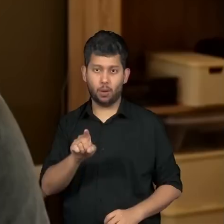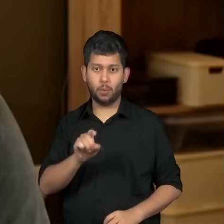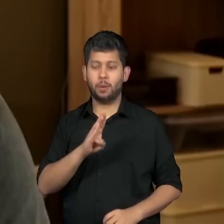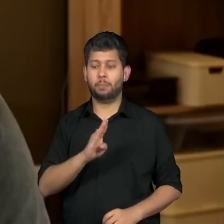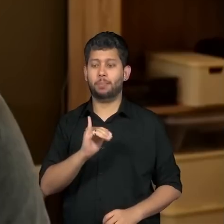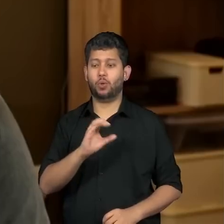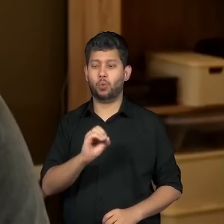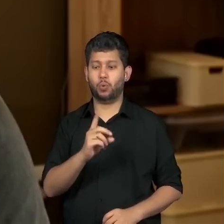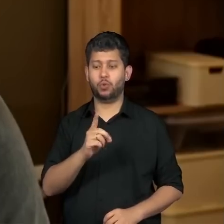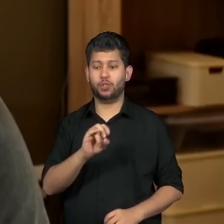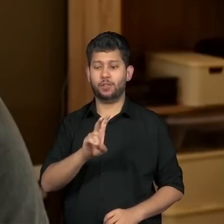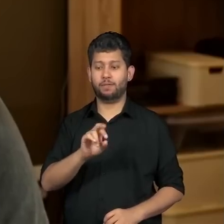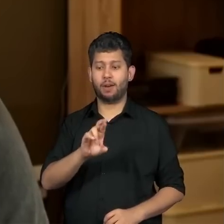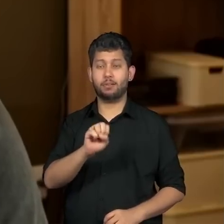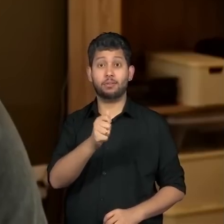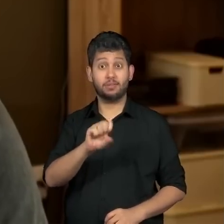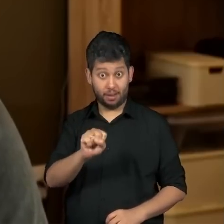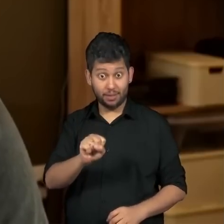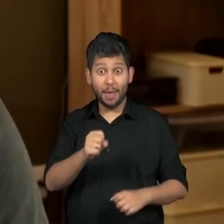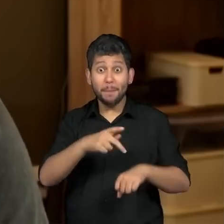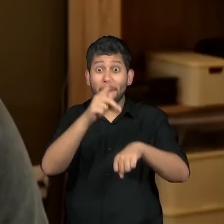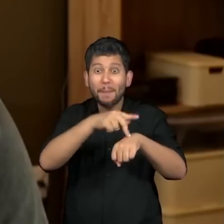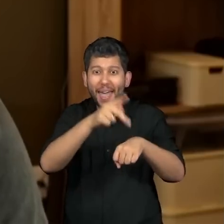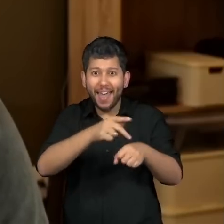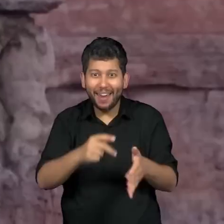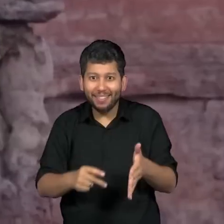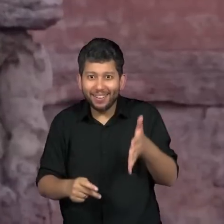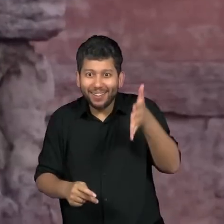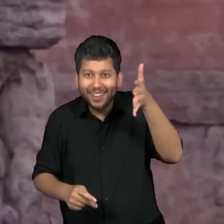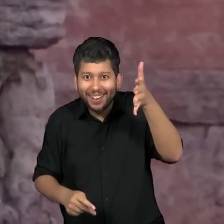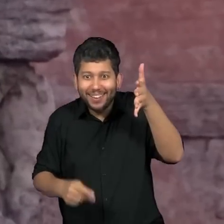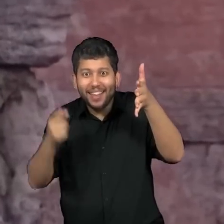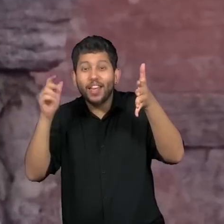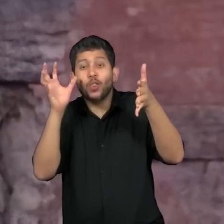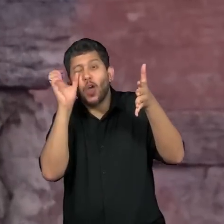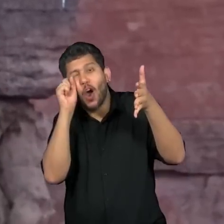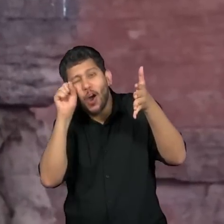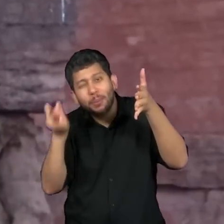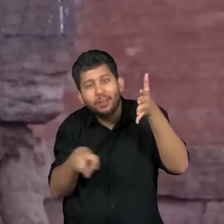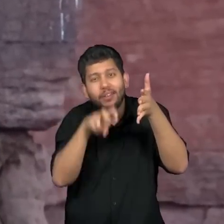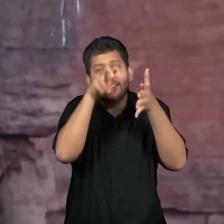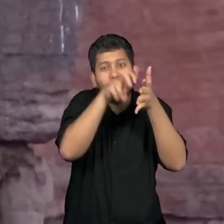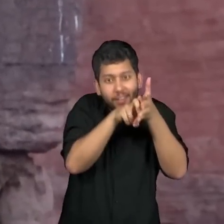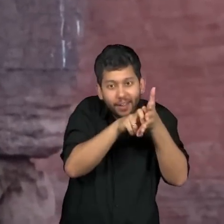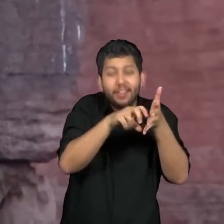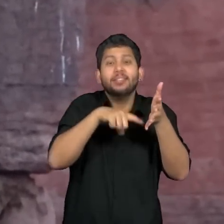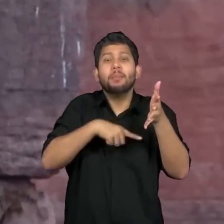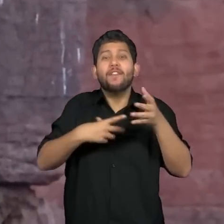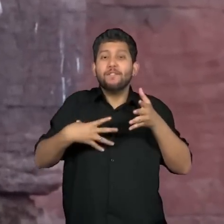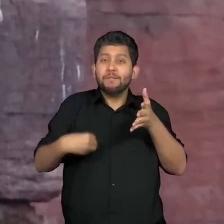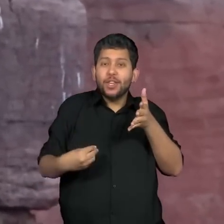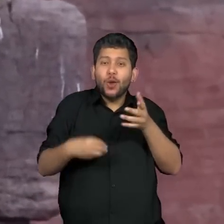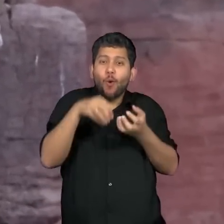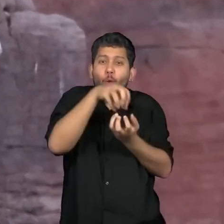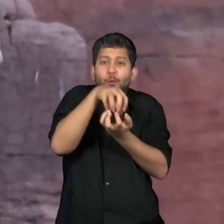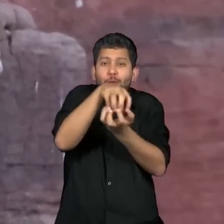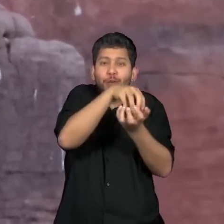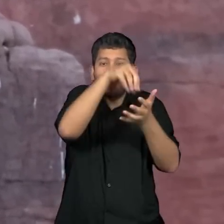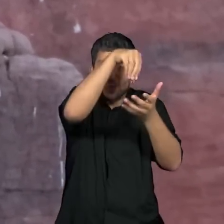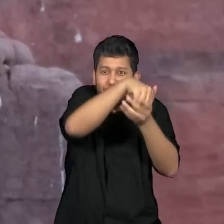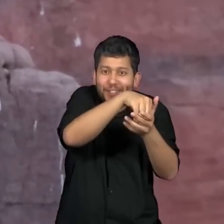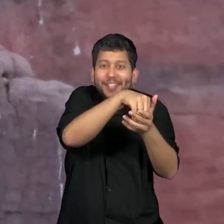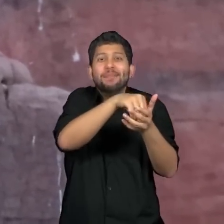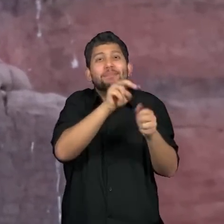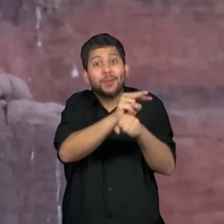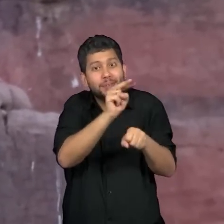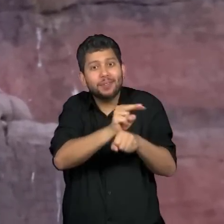dos paredões rochosos que são utilizados como dormitórios e áreas reprodutivas dessas araras. Esses são os projetos que eu destacaria,